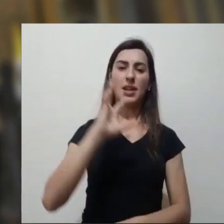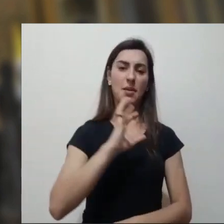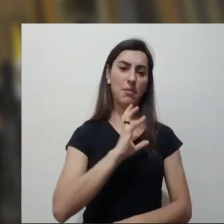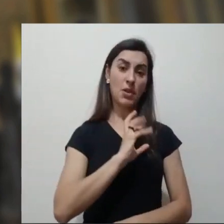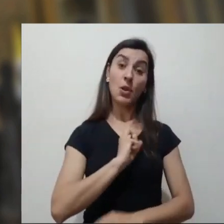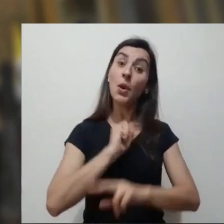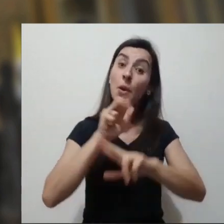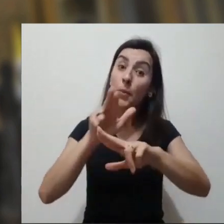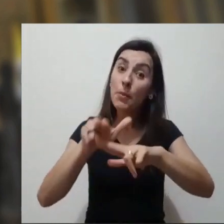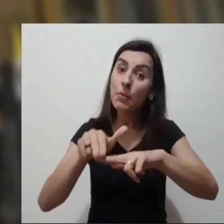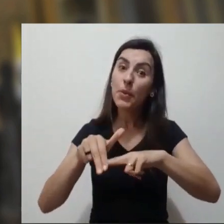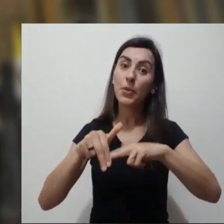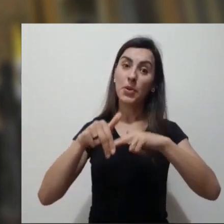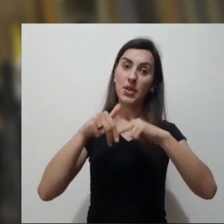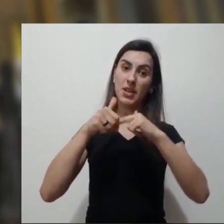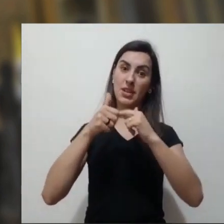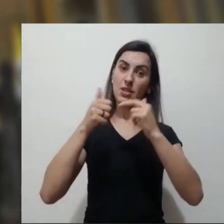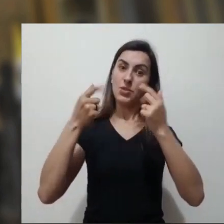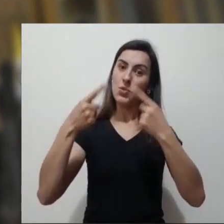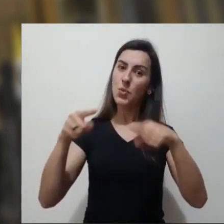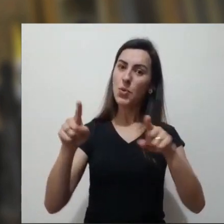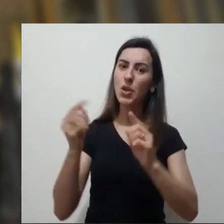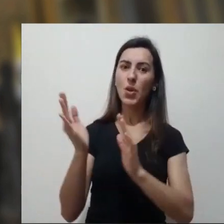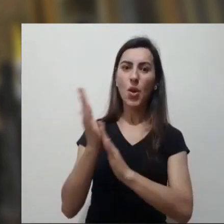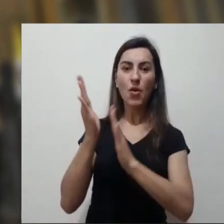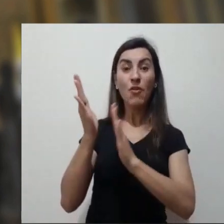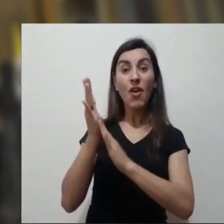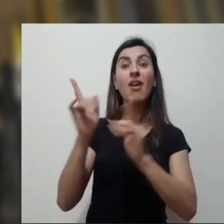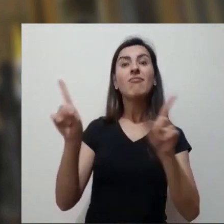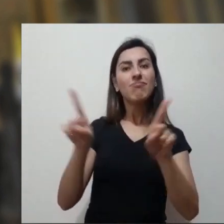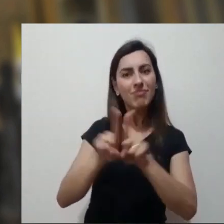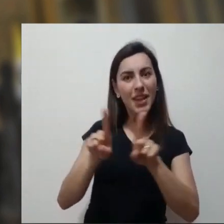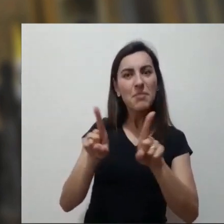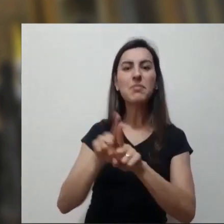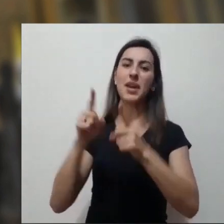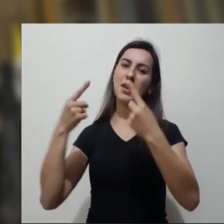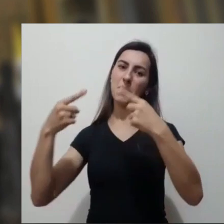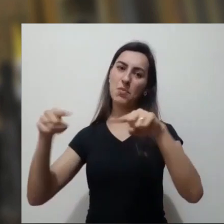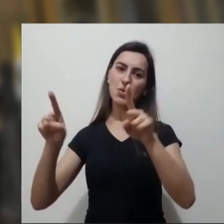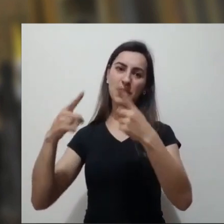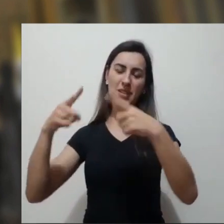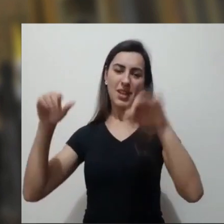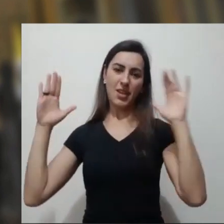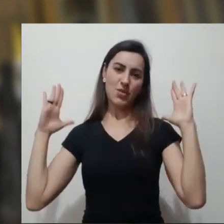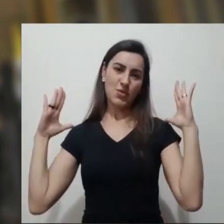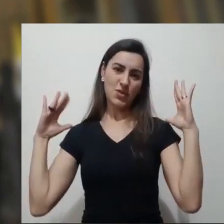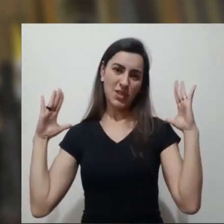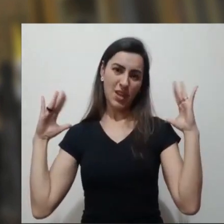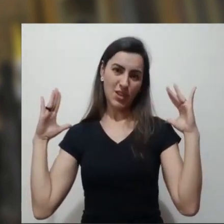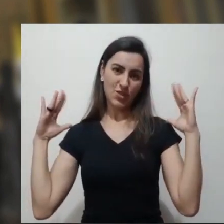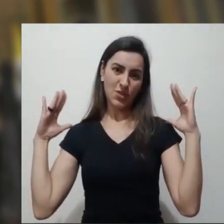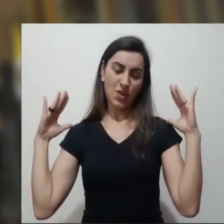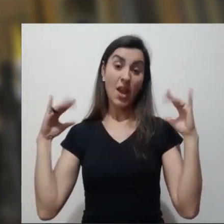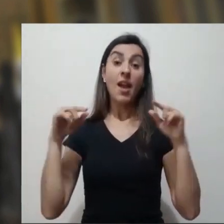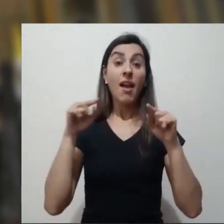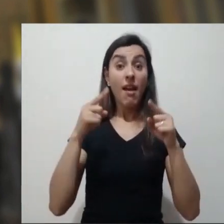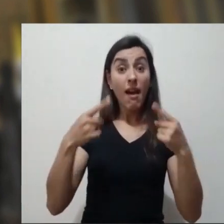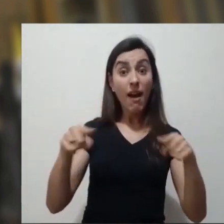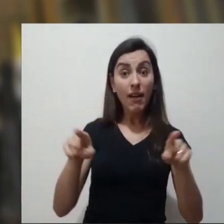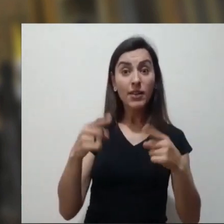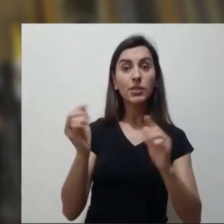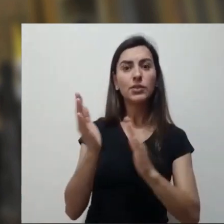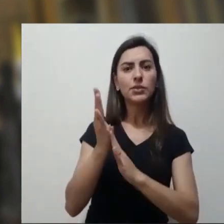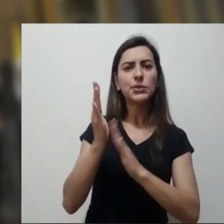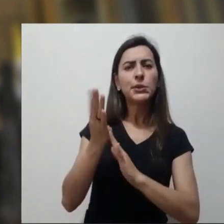Por isto, este hino de louvor também é considerado um hino angelical. Este hino, no início